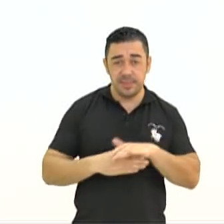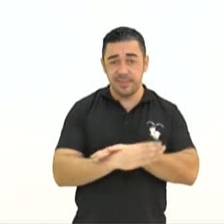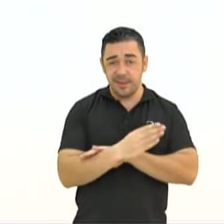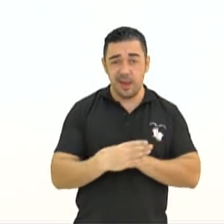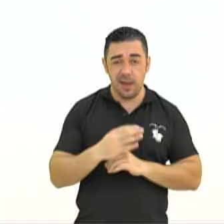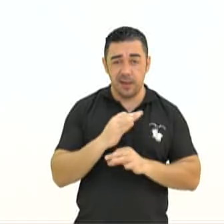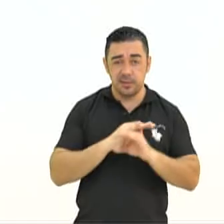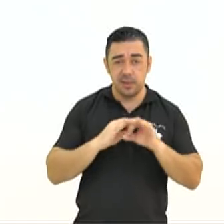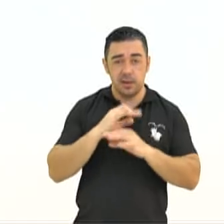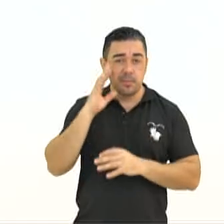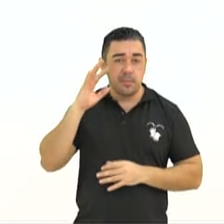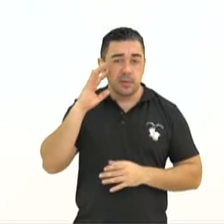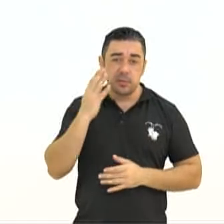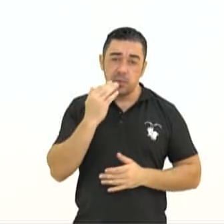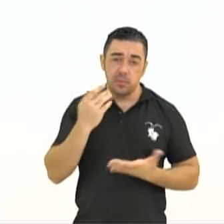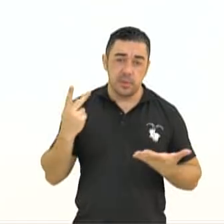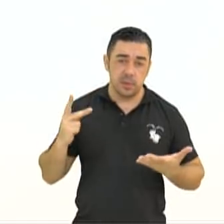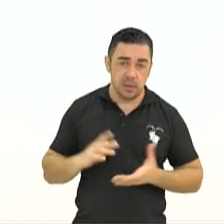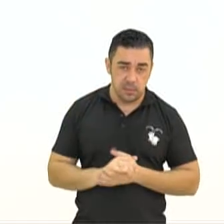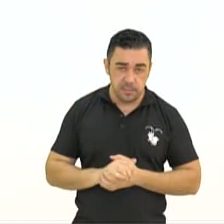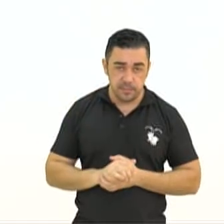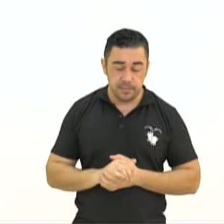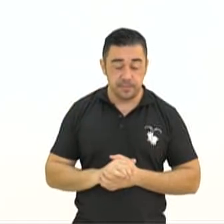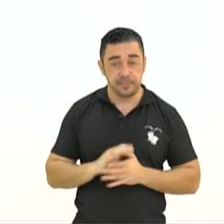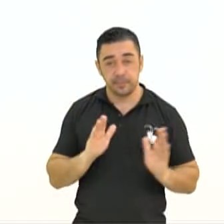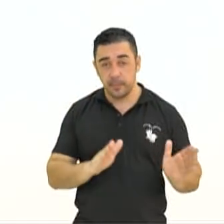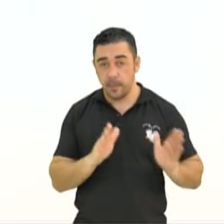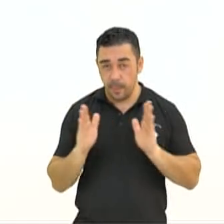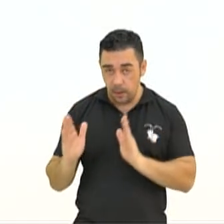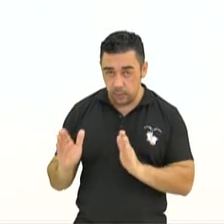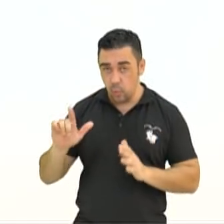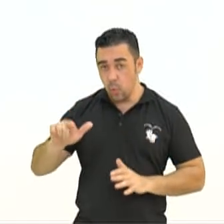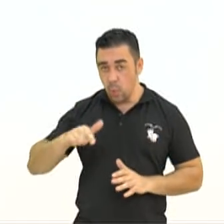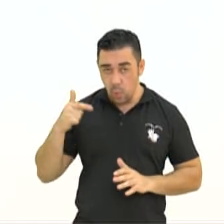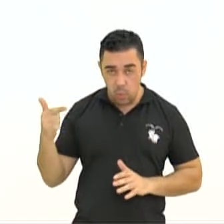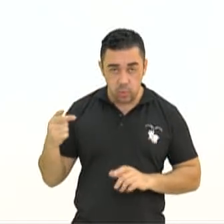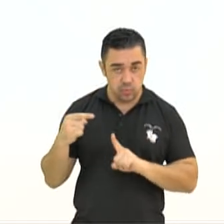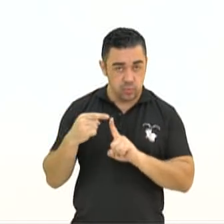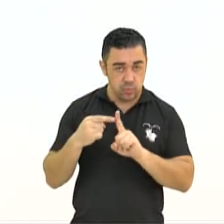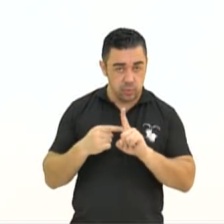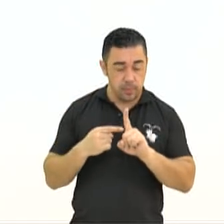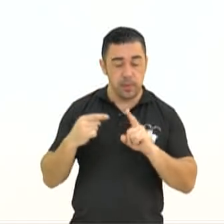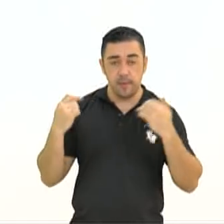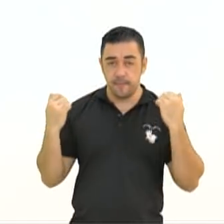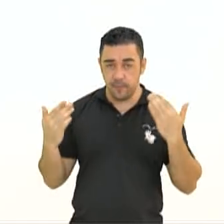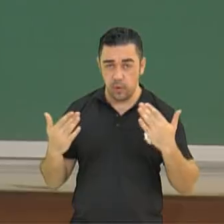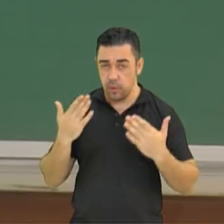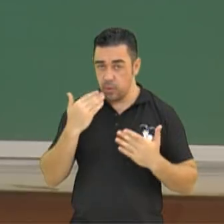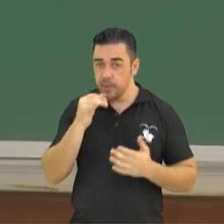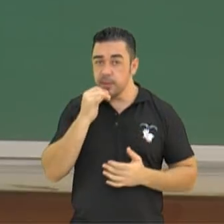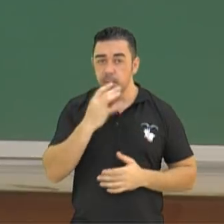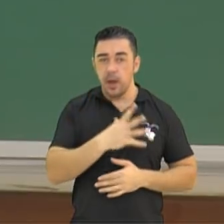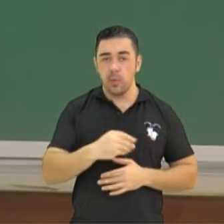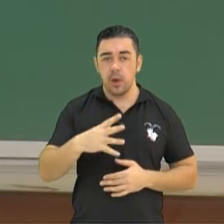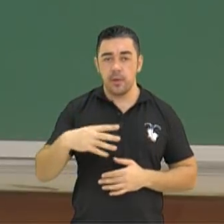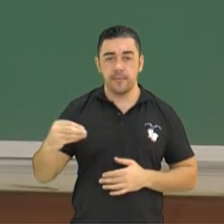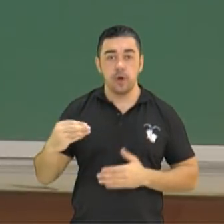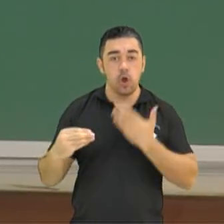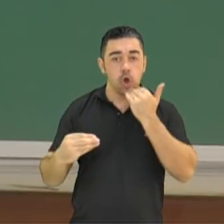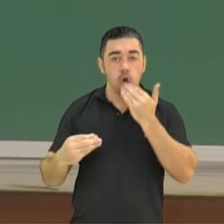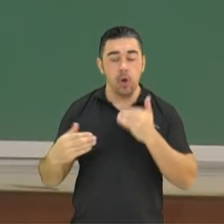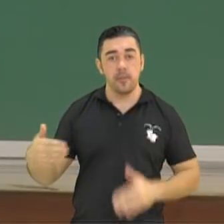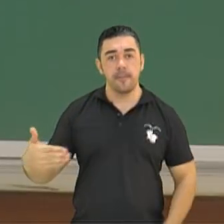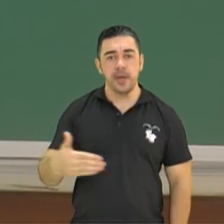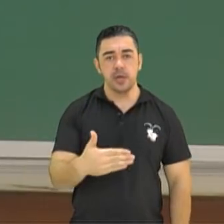microscópica, imagine o tamanho do alimento, tá? No caso dos outros animais, que a digestão é extracelular, a água-viva já consegue comer um